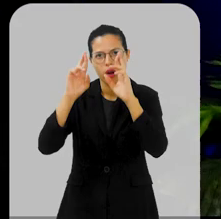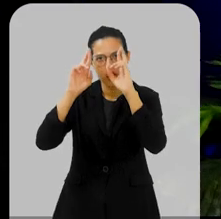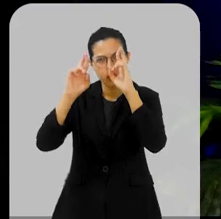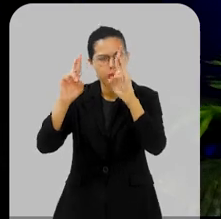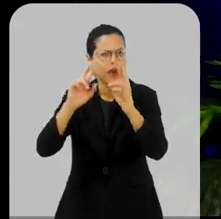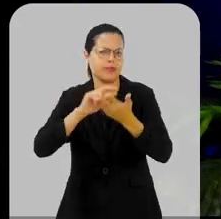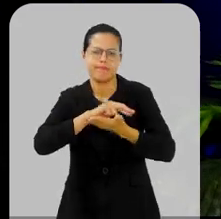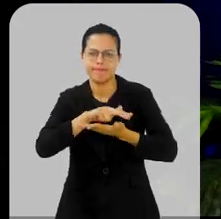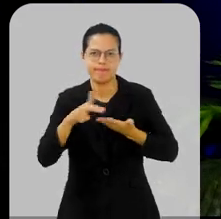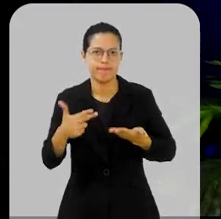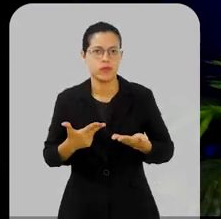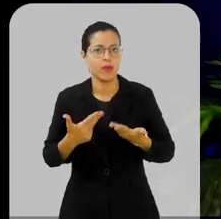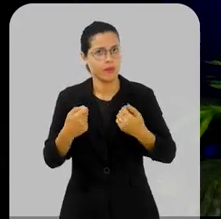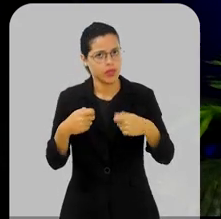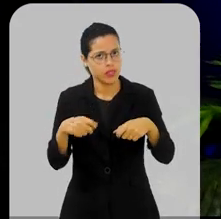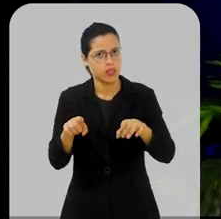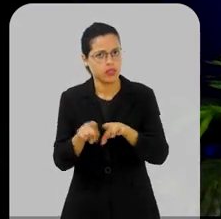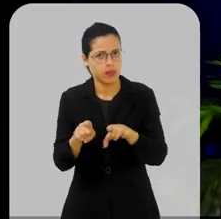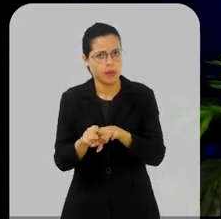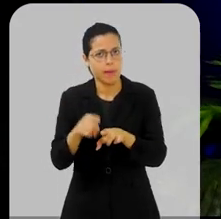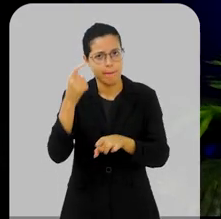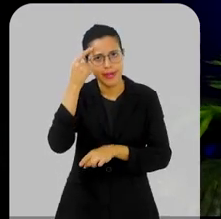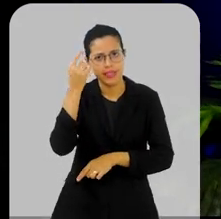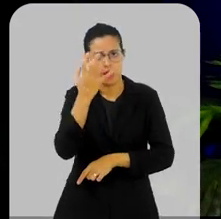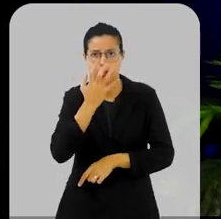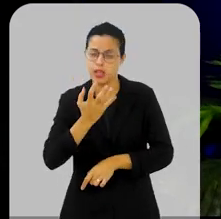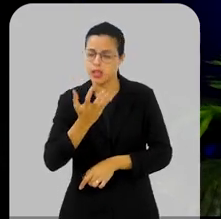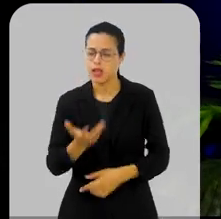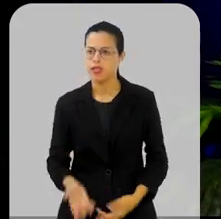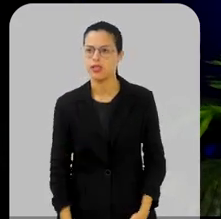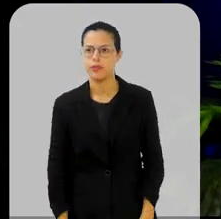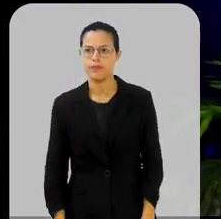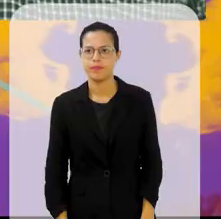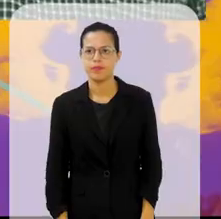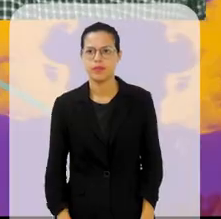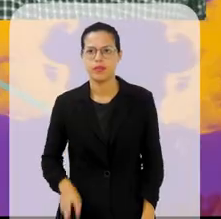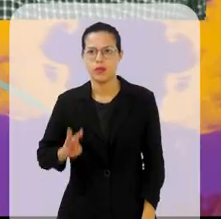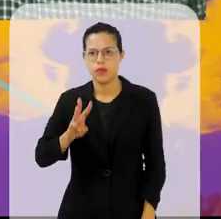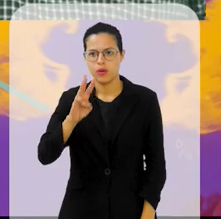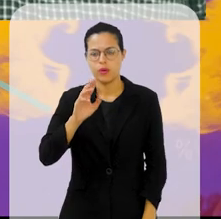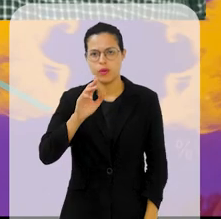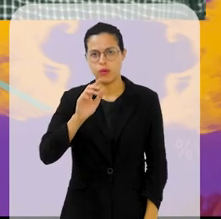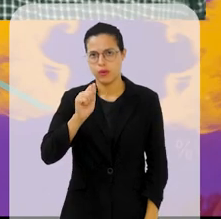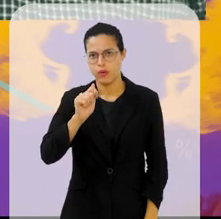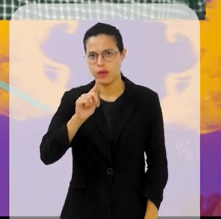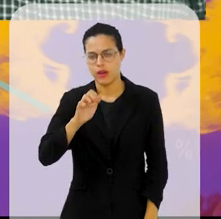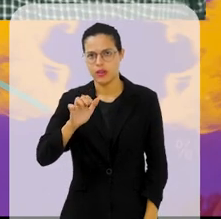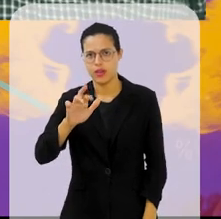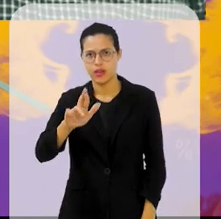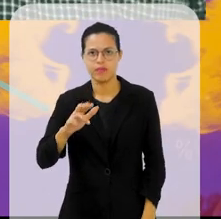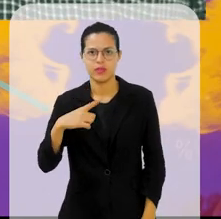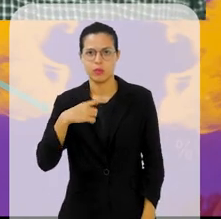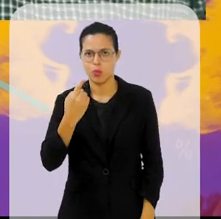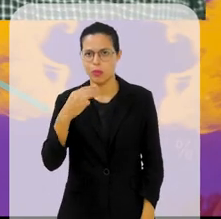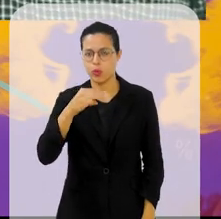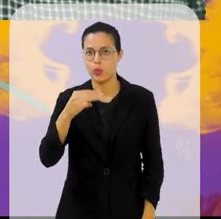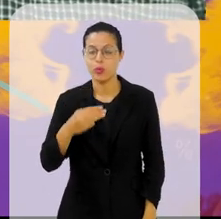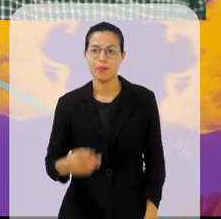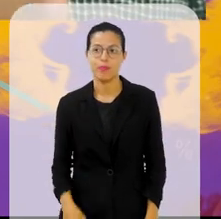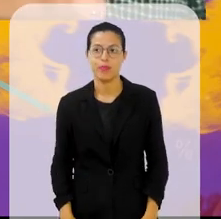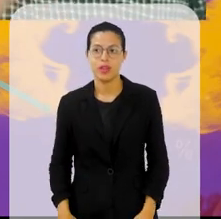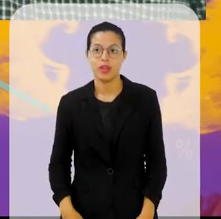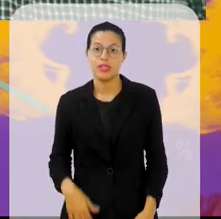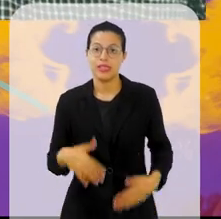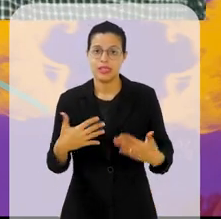etc. Então, é preciso ver essa questão também com seriedade. E aí, Wagner Menezes, nós temos um minuto. No mundo